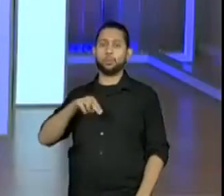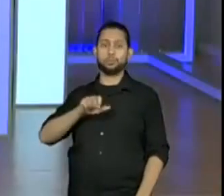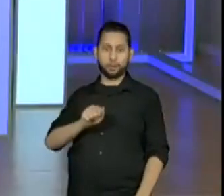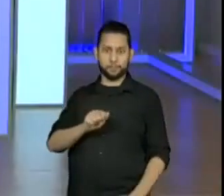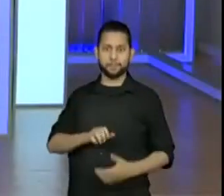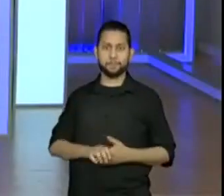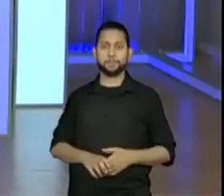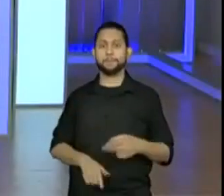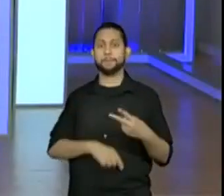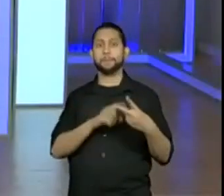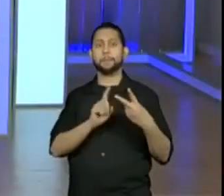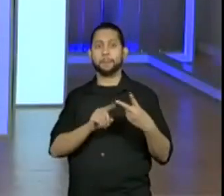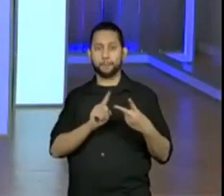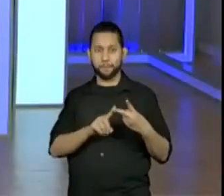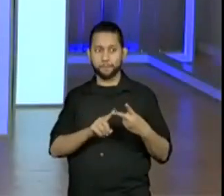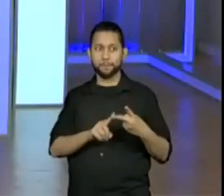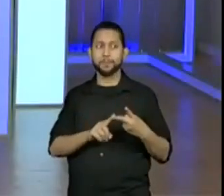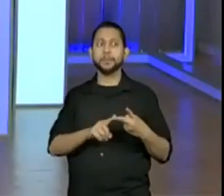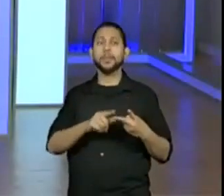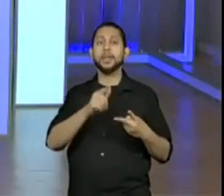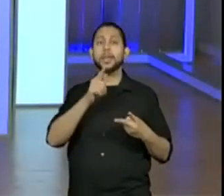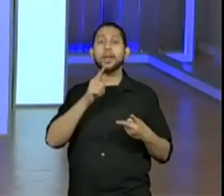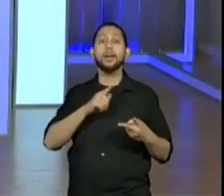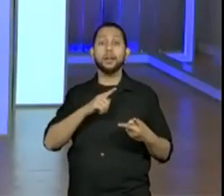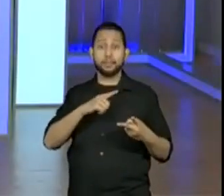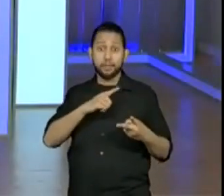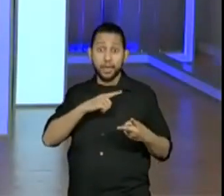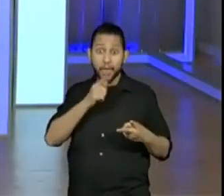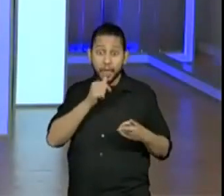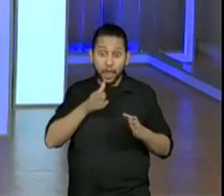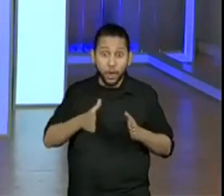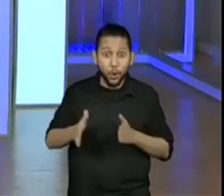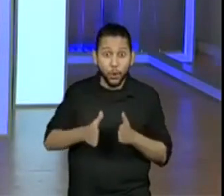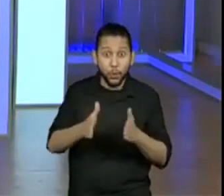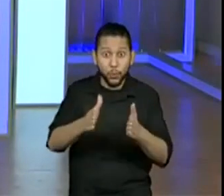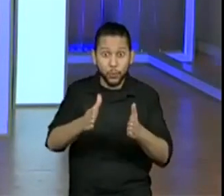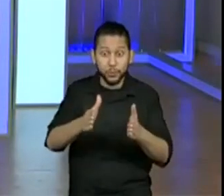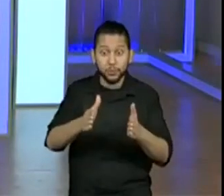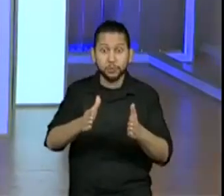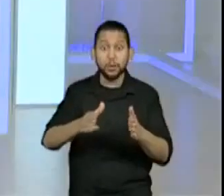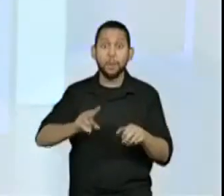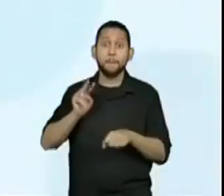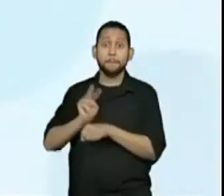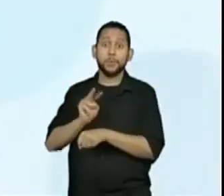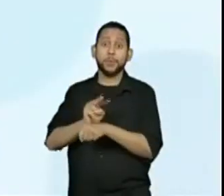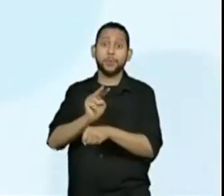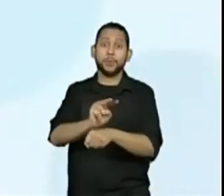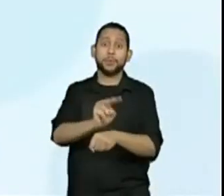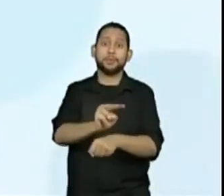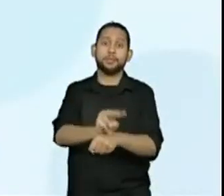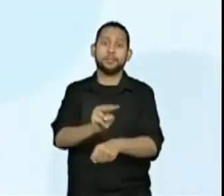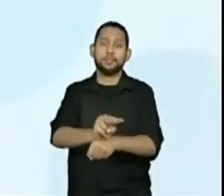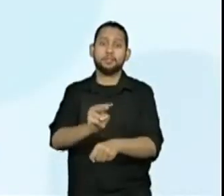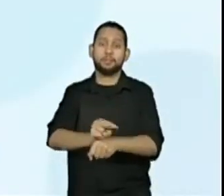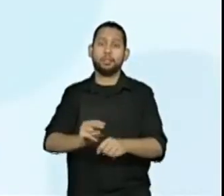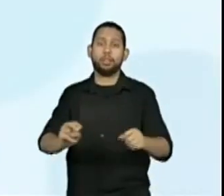Proteção dos rios. Muitos professores apontaram. Proteção dos rios. Vamos colocar assim, então.